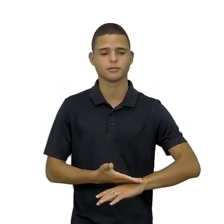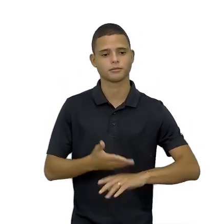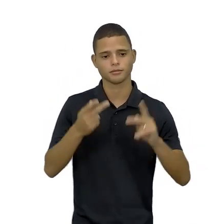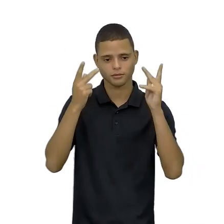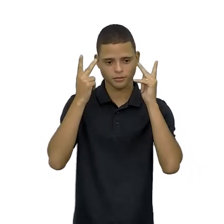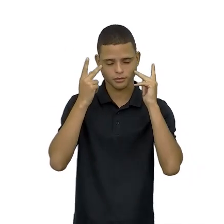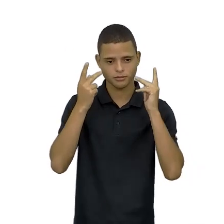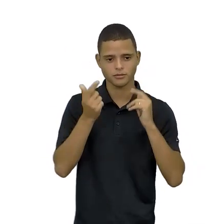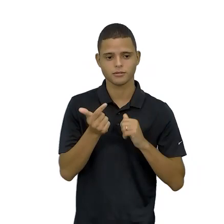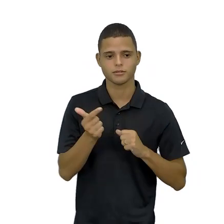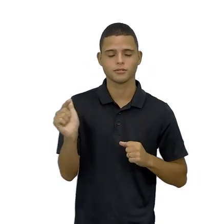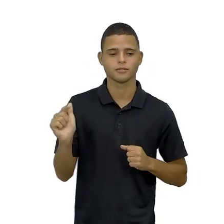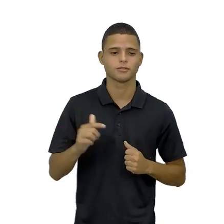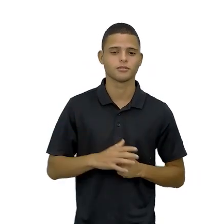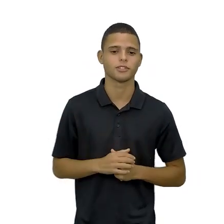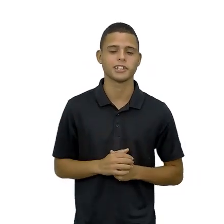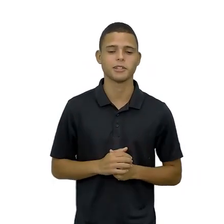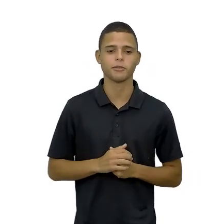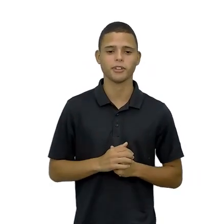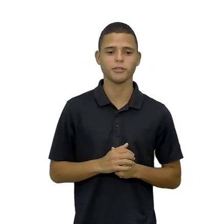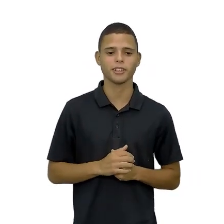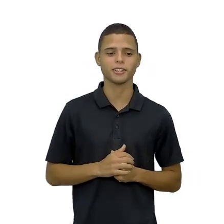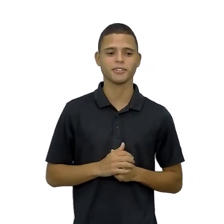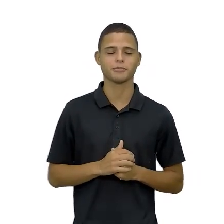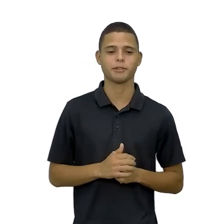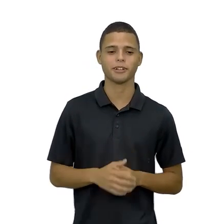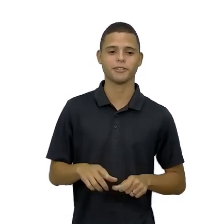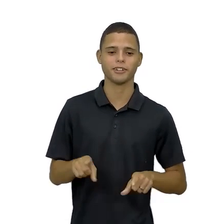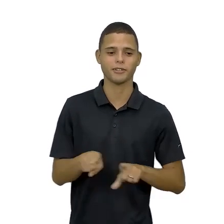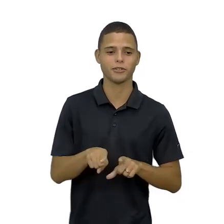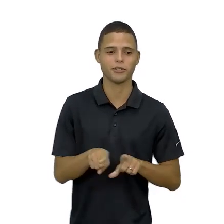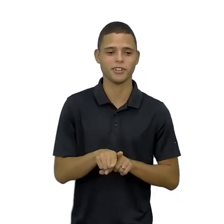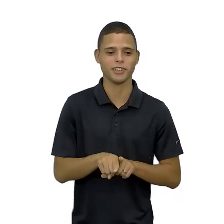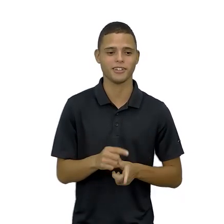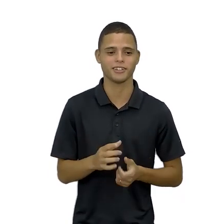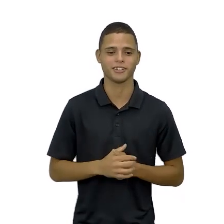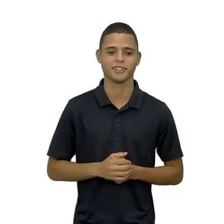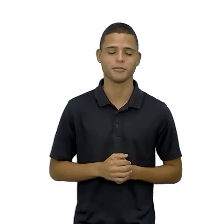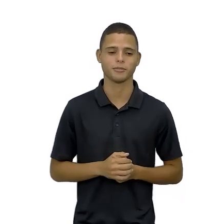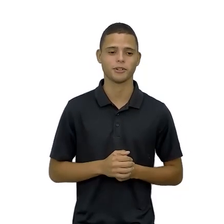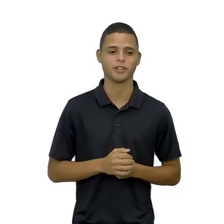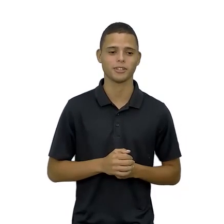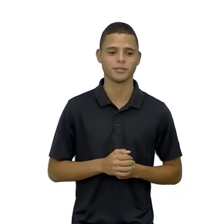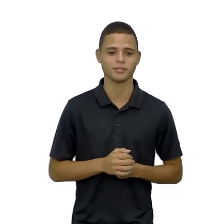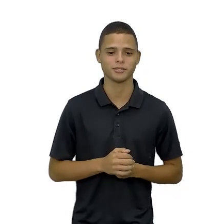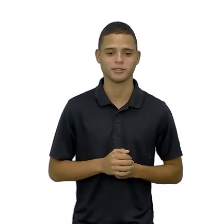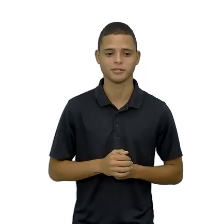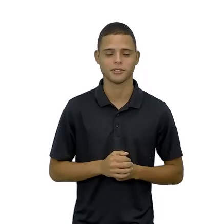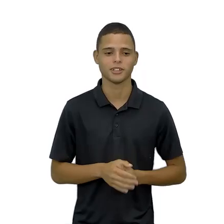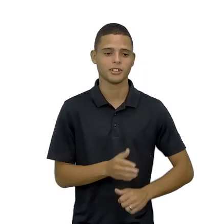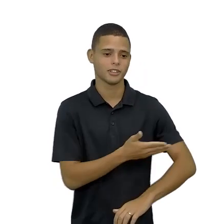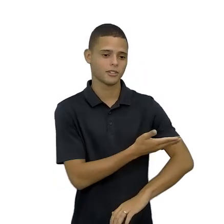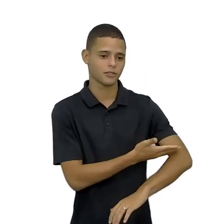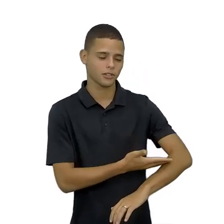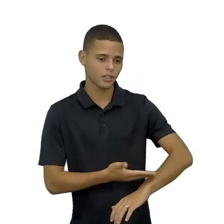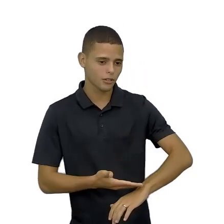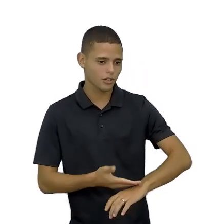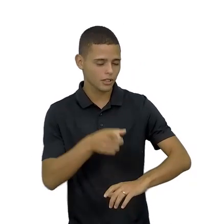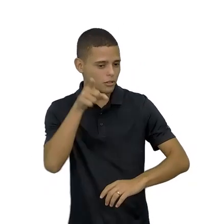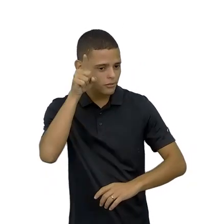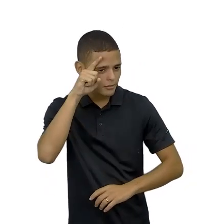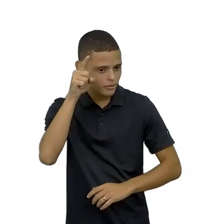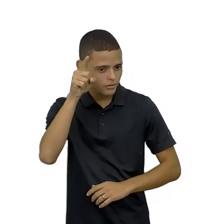pode pular esse, porque eu já comentei, só as nossas recomendações para o dia a